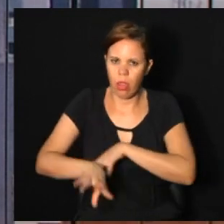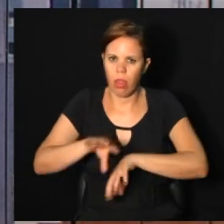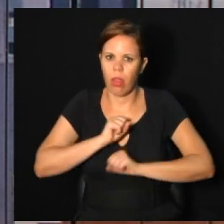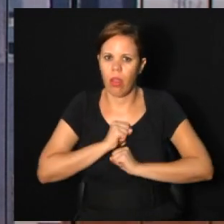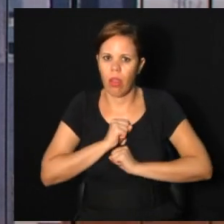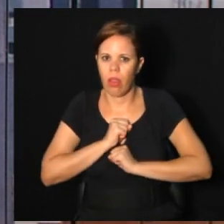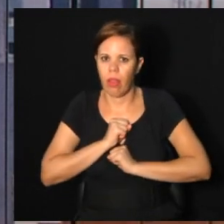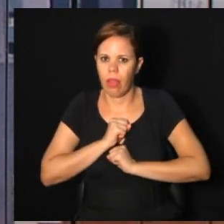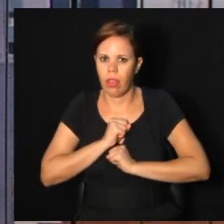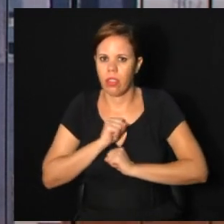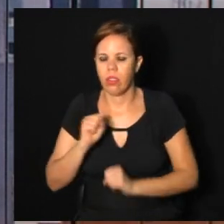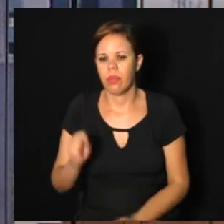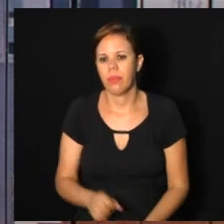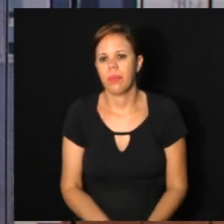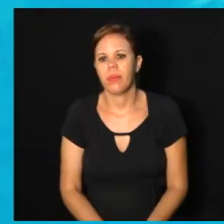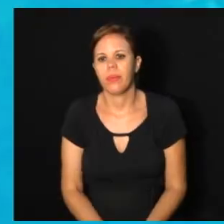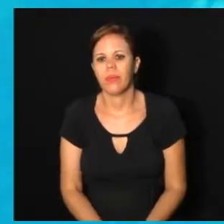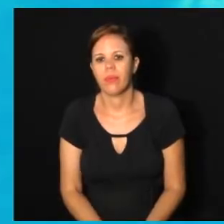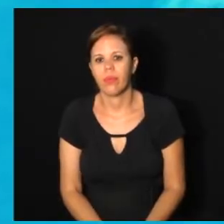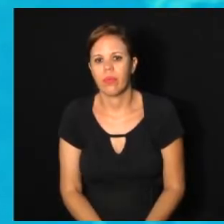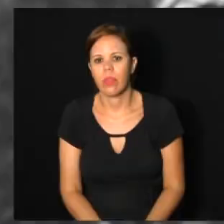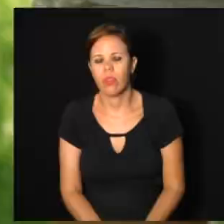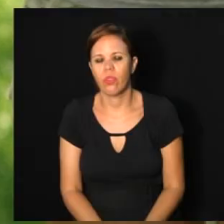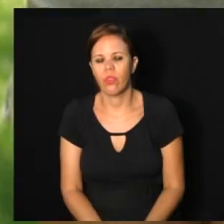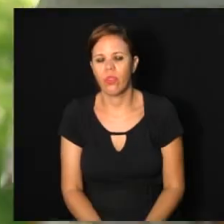herpes zoster. Olha só.